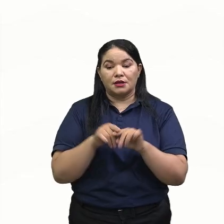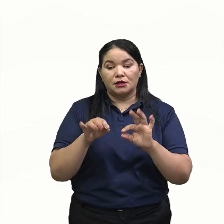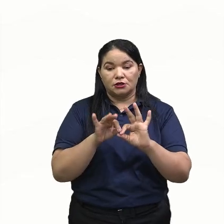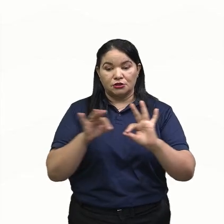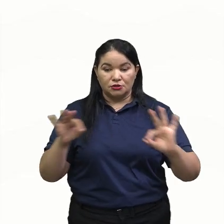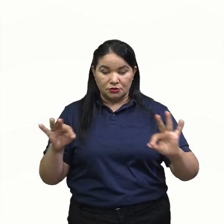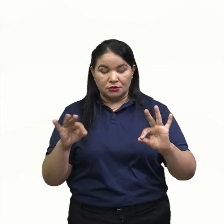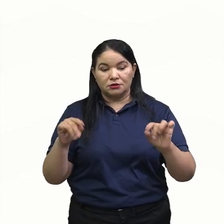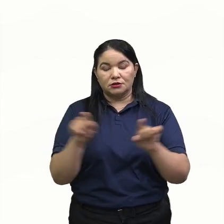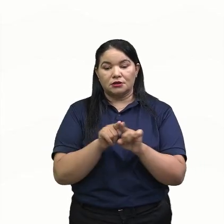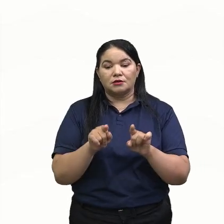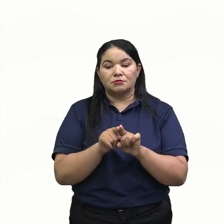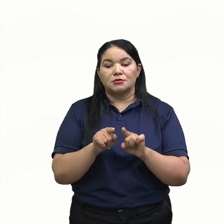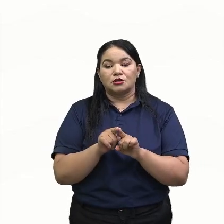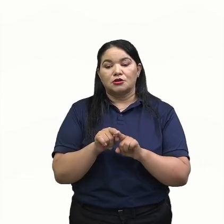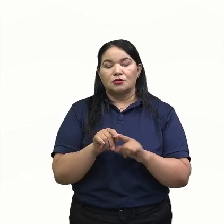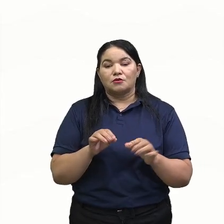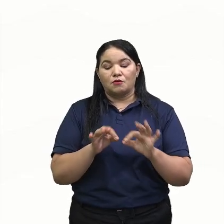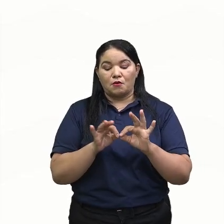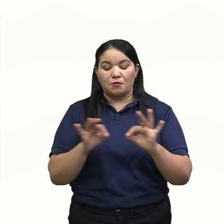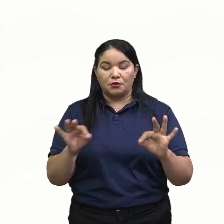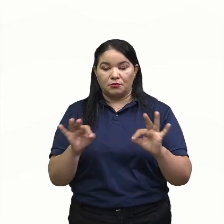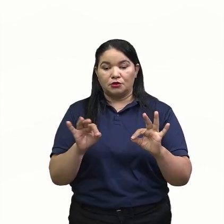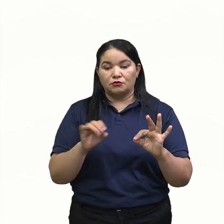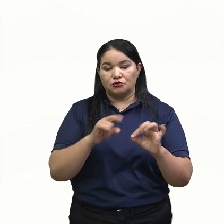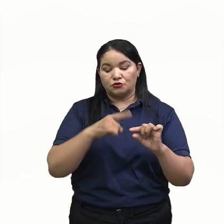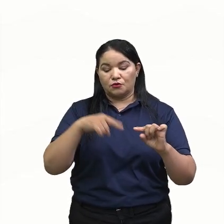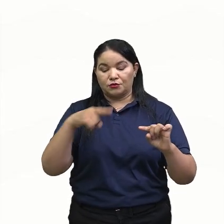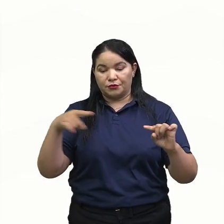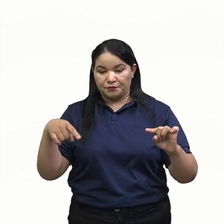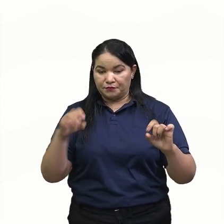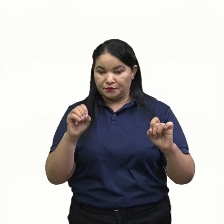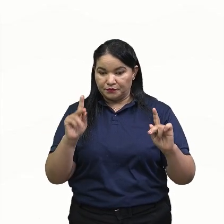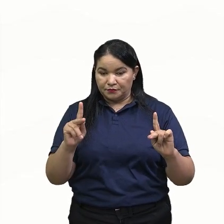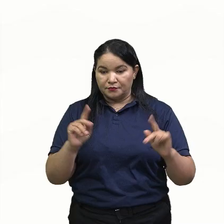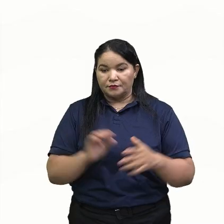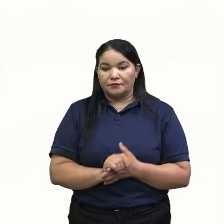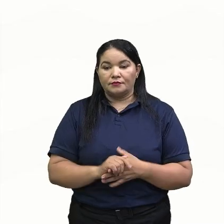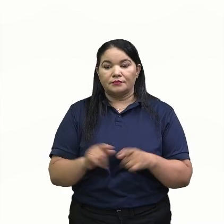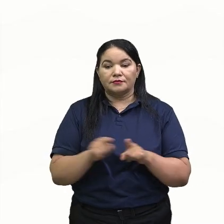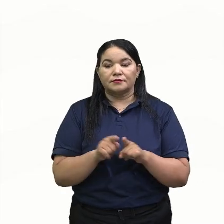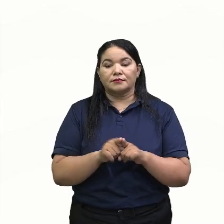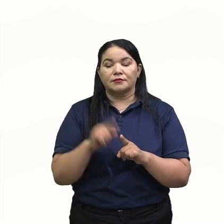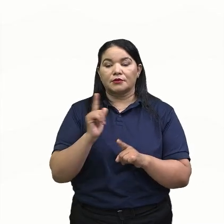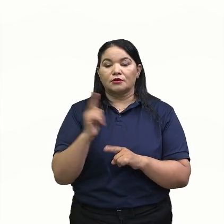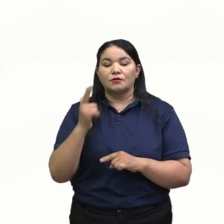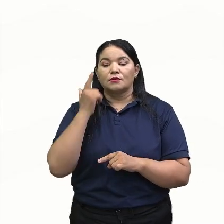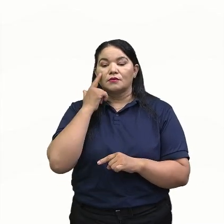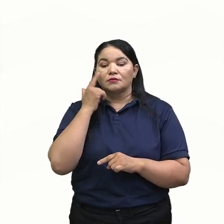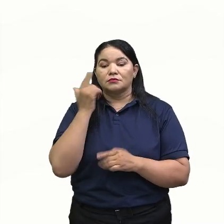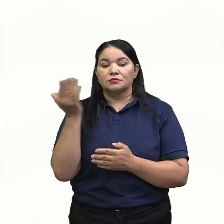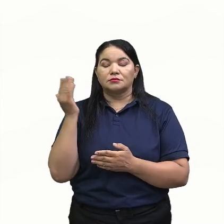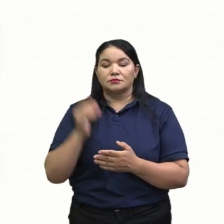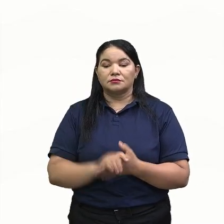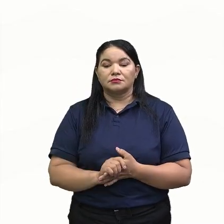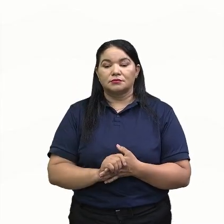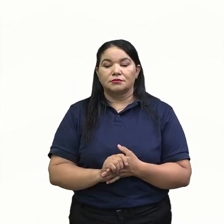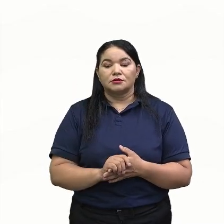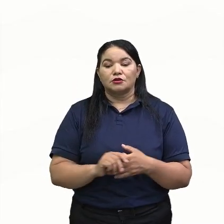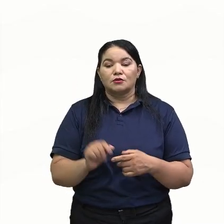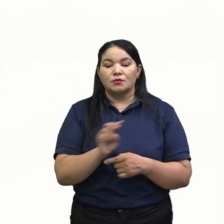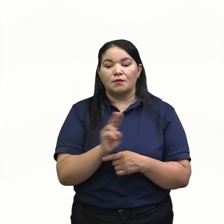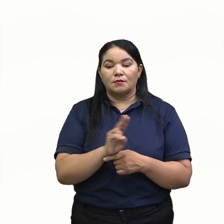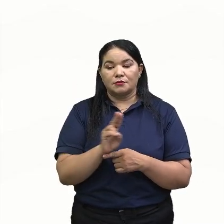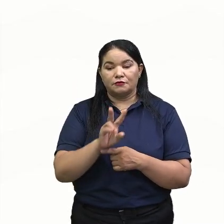de comprimento de onda. Esses pontos de mínimo que nós temos aqui são chamados de vale.